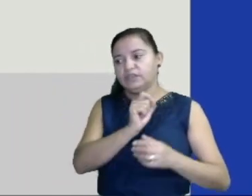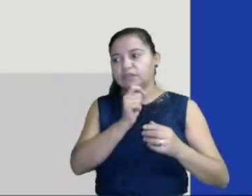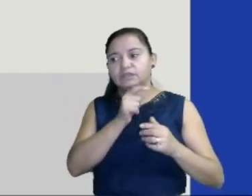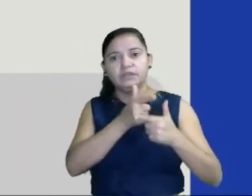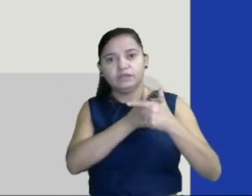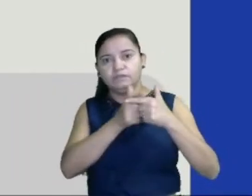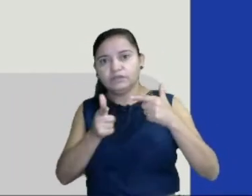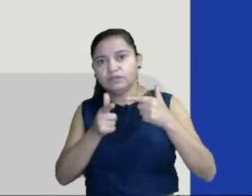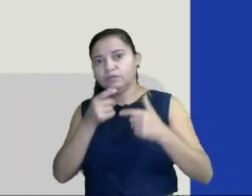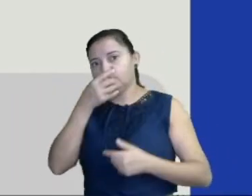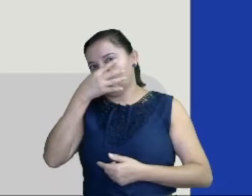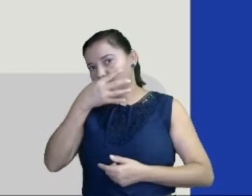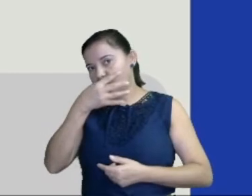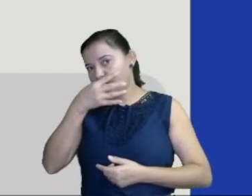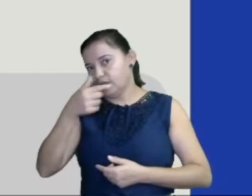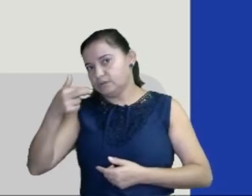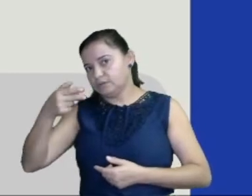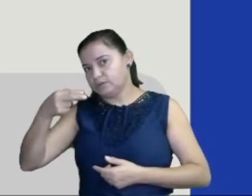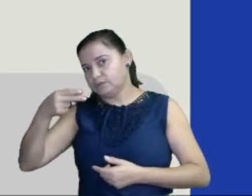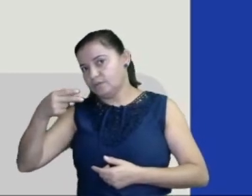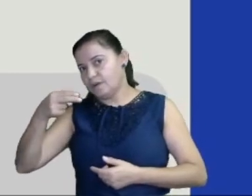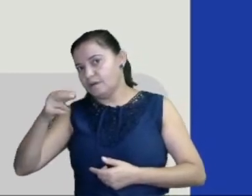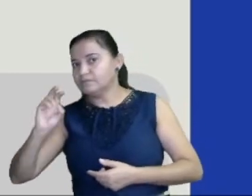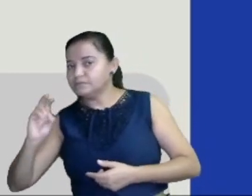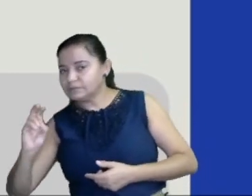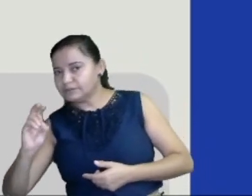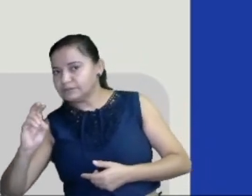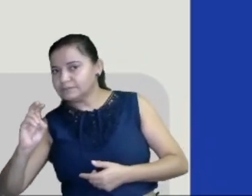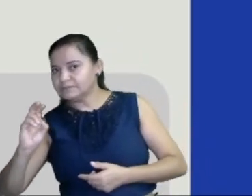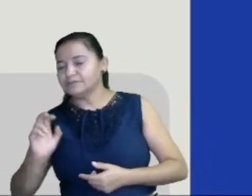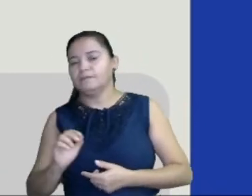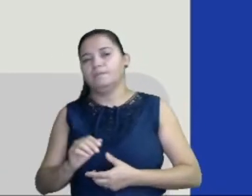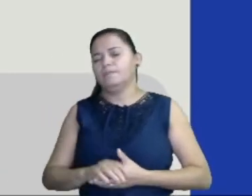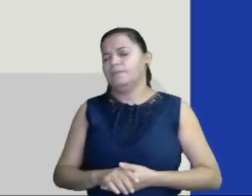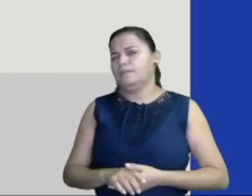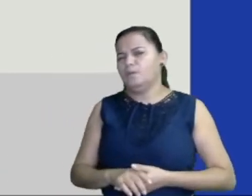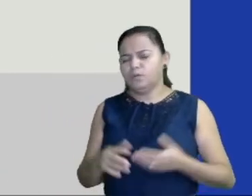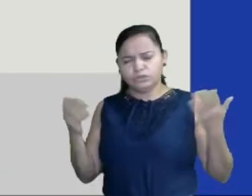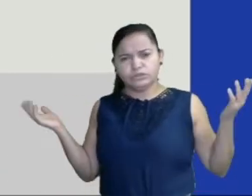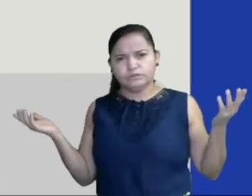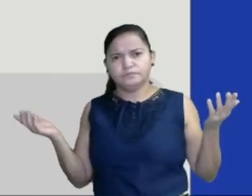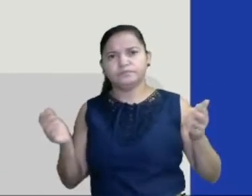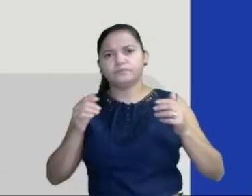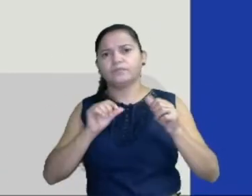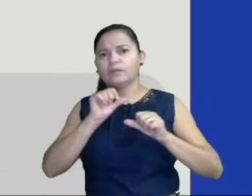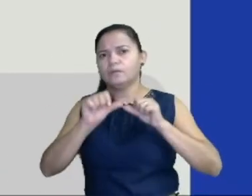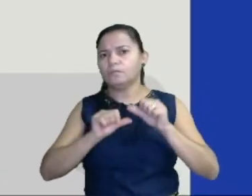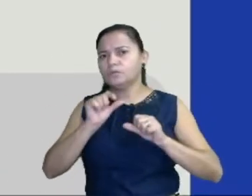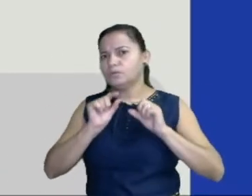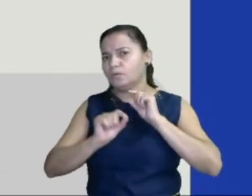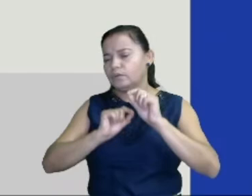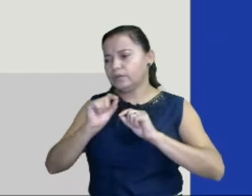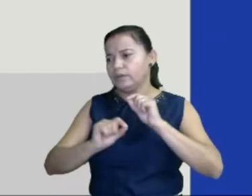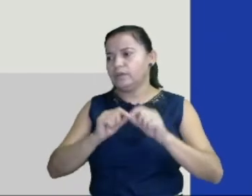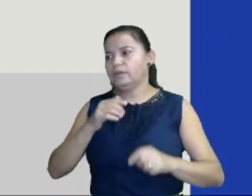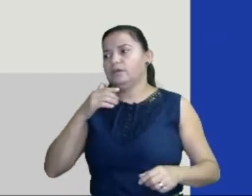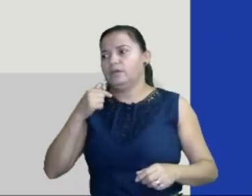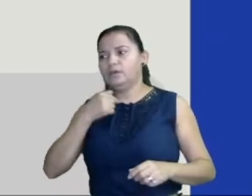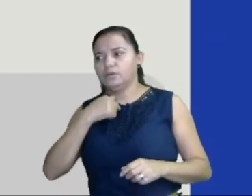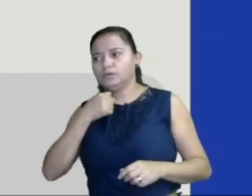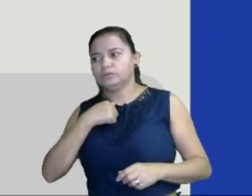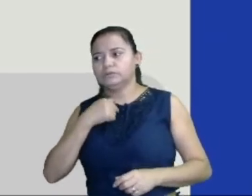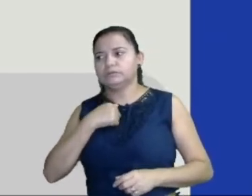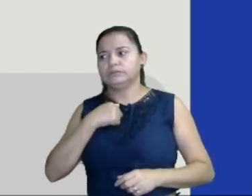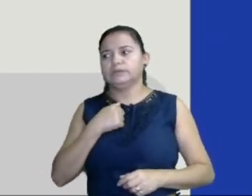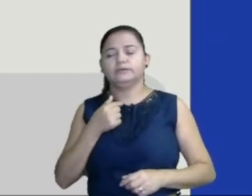= 5 quer que ocorreu aí olha para as pensam eu tinha consciente 10 e passou para o